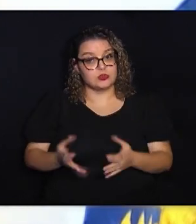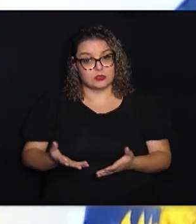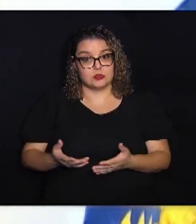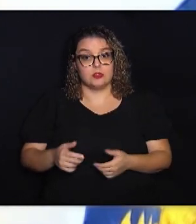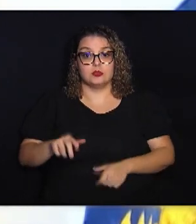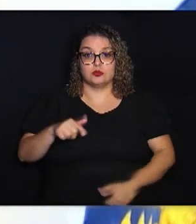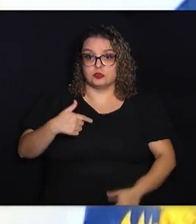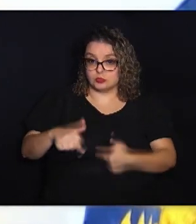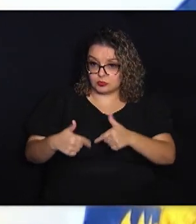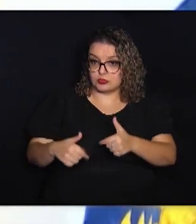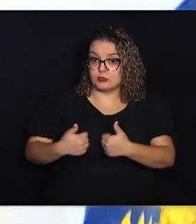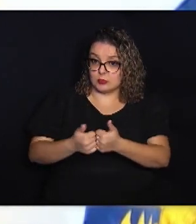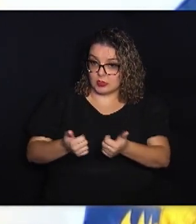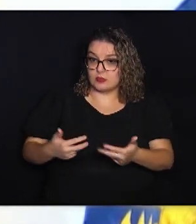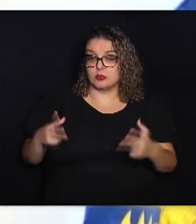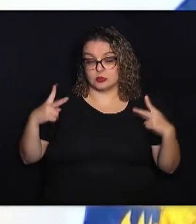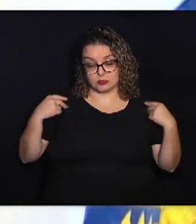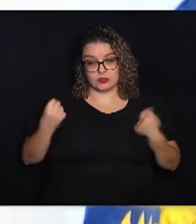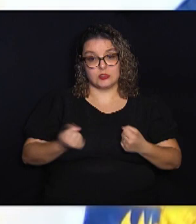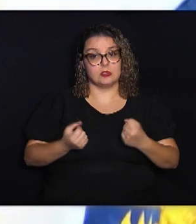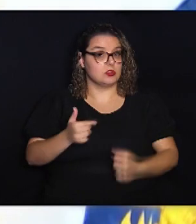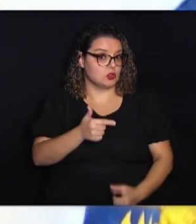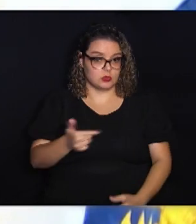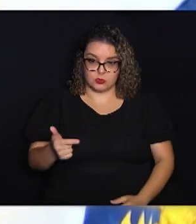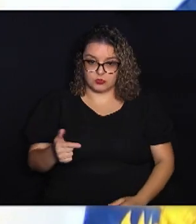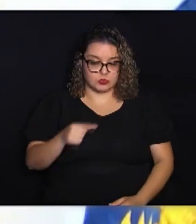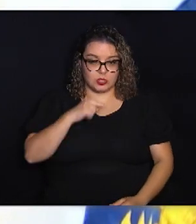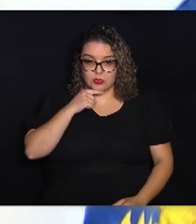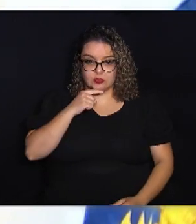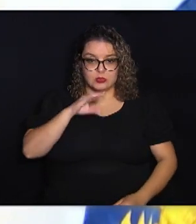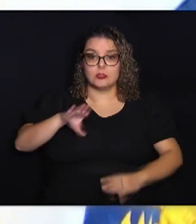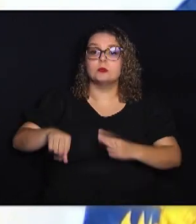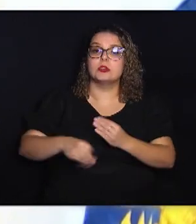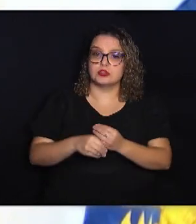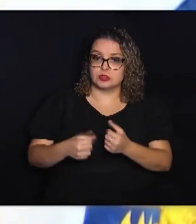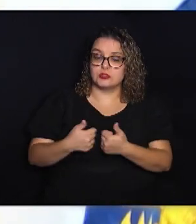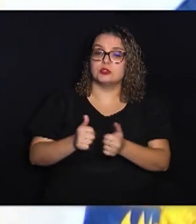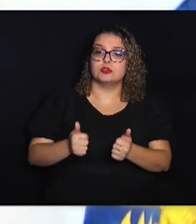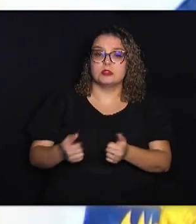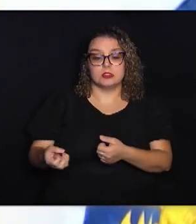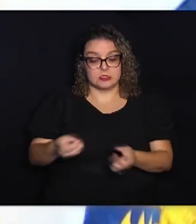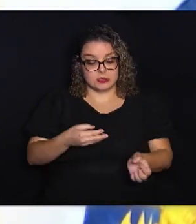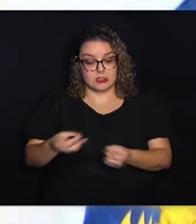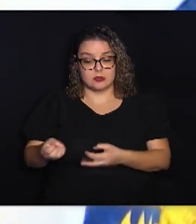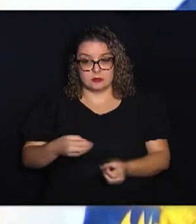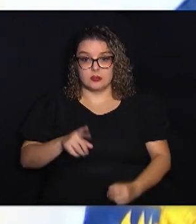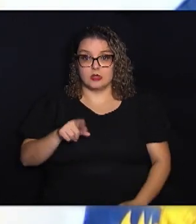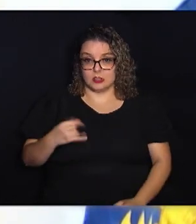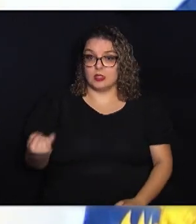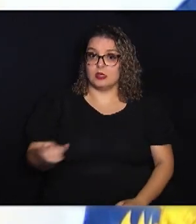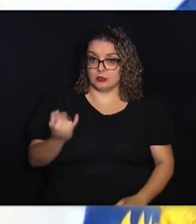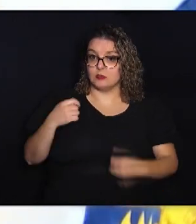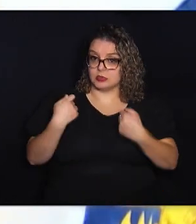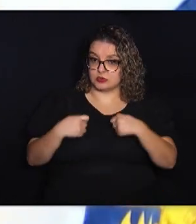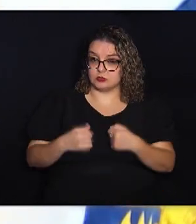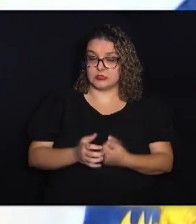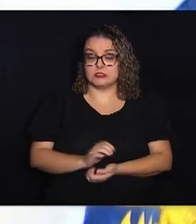dos ônibus. E eu não tenho dúvida que este incremento na frota de ônibus, essa renovação, ela é extremamente necessária.